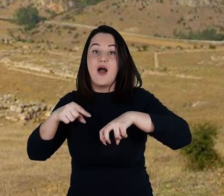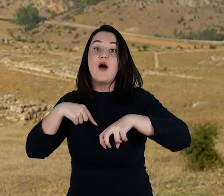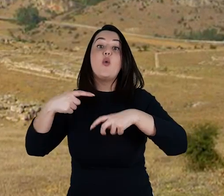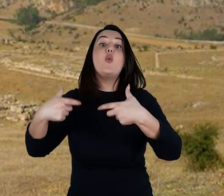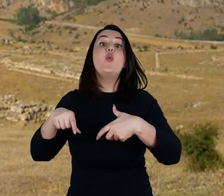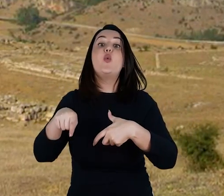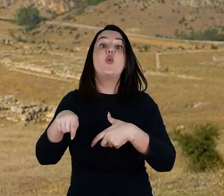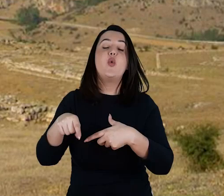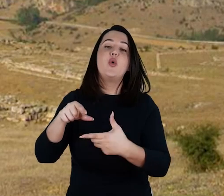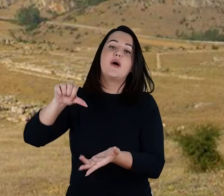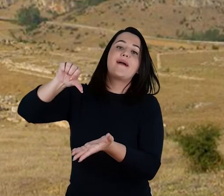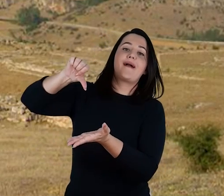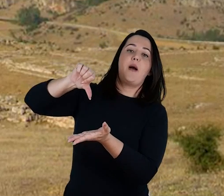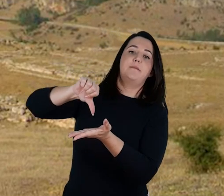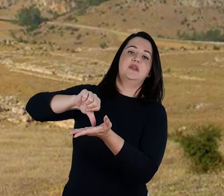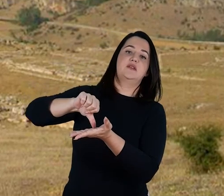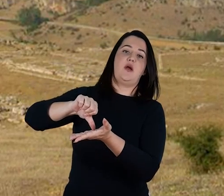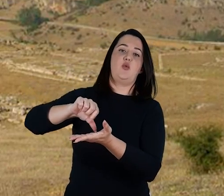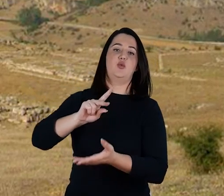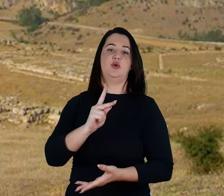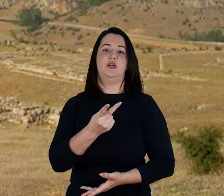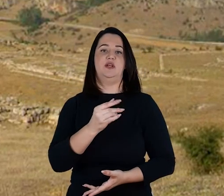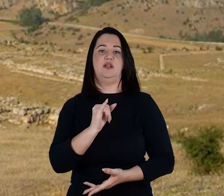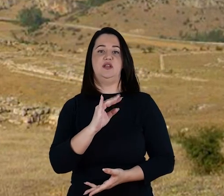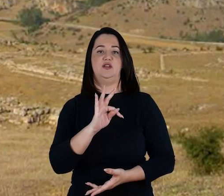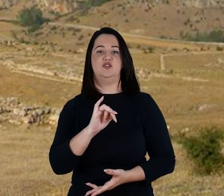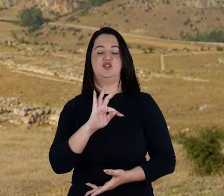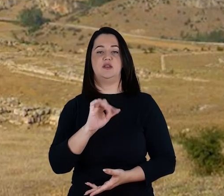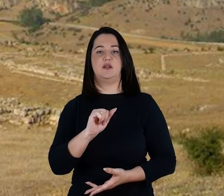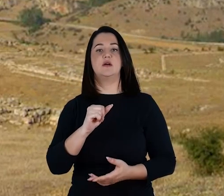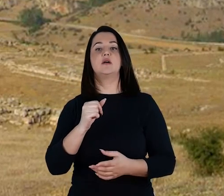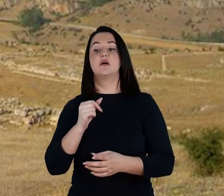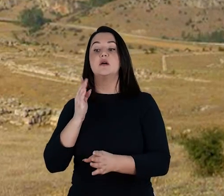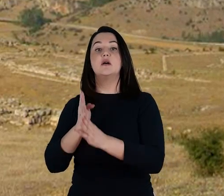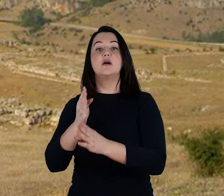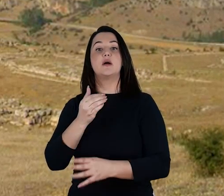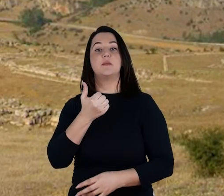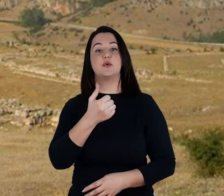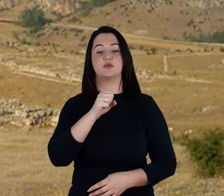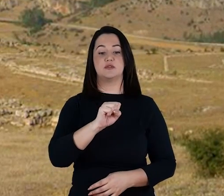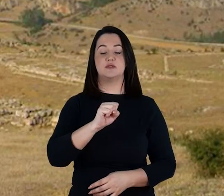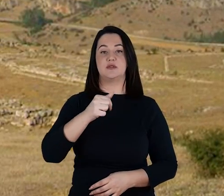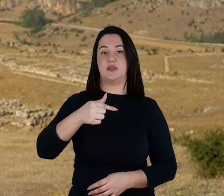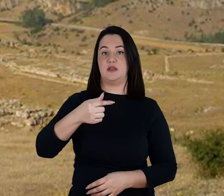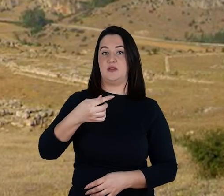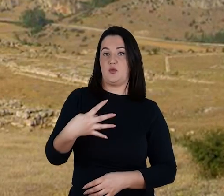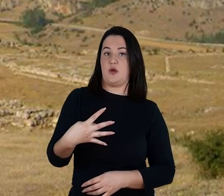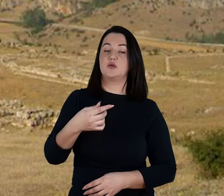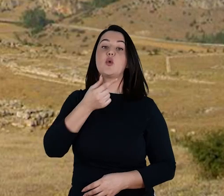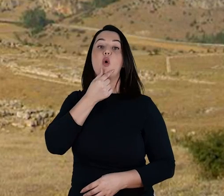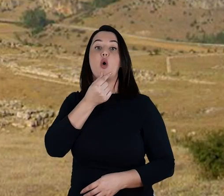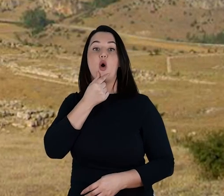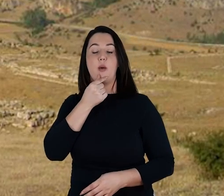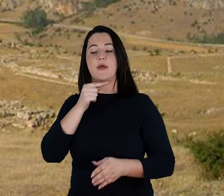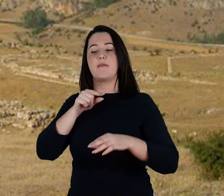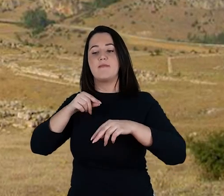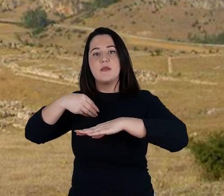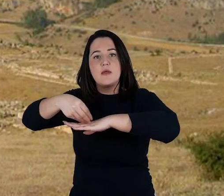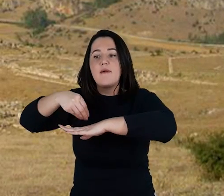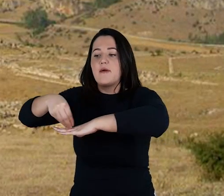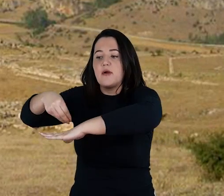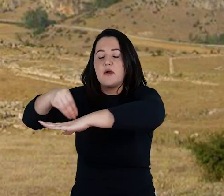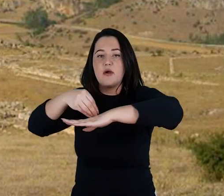hititas. Elas foram escavadas inicialmente em 1834 pelo explorador Charles Felix Telles. E